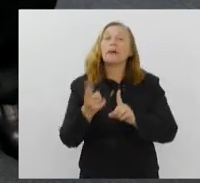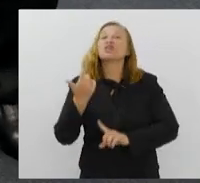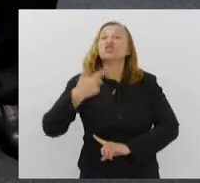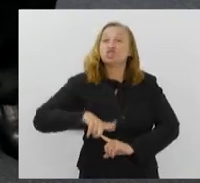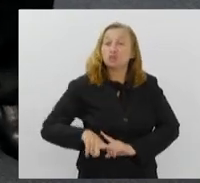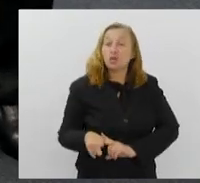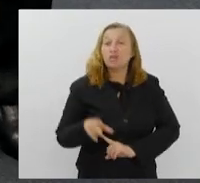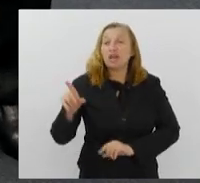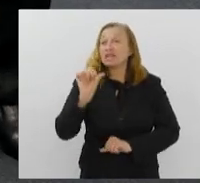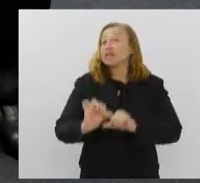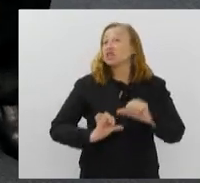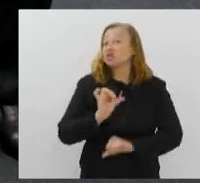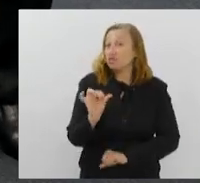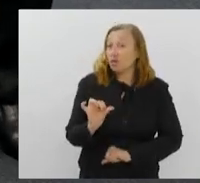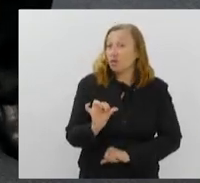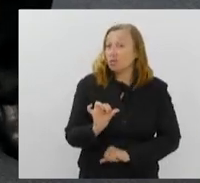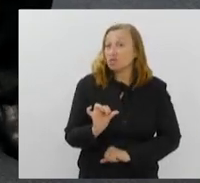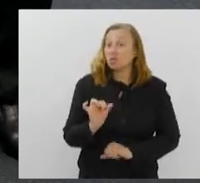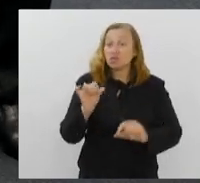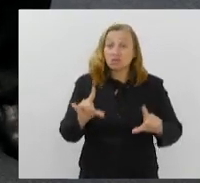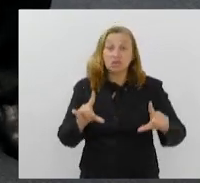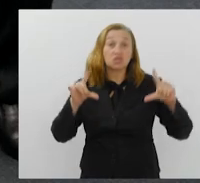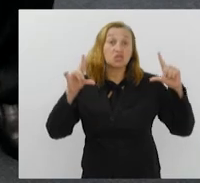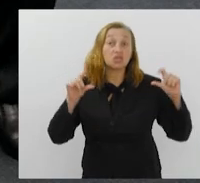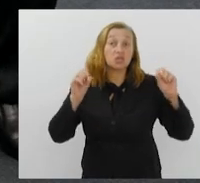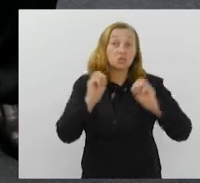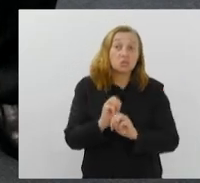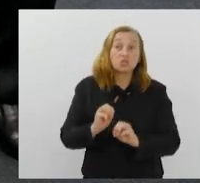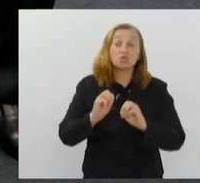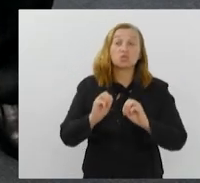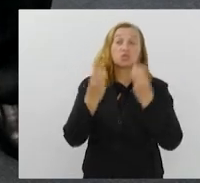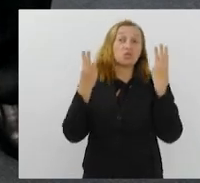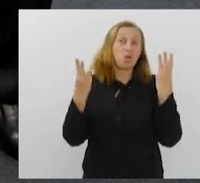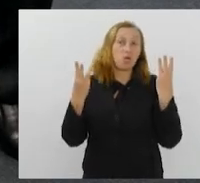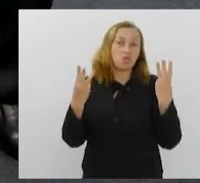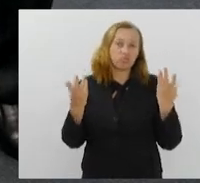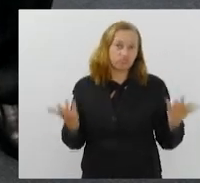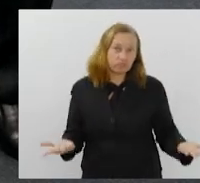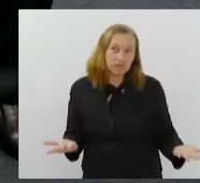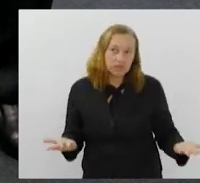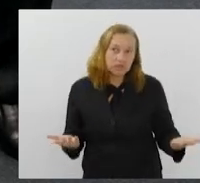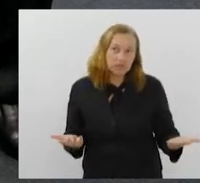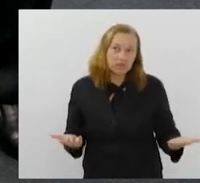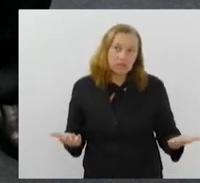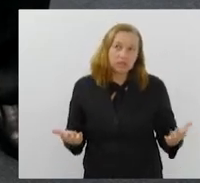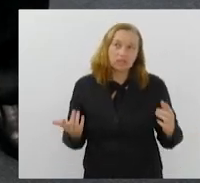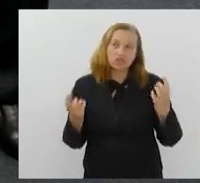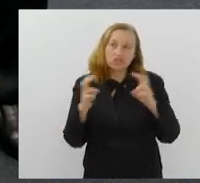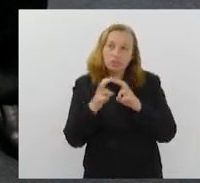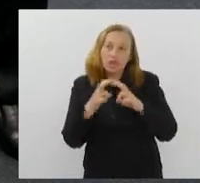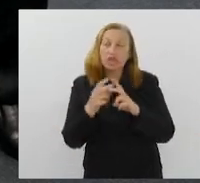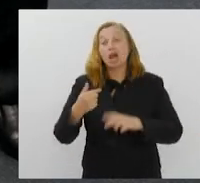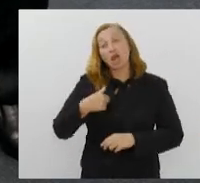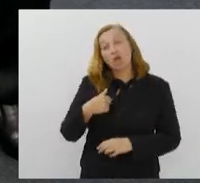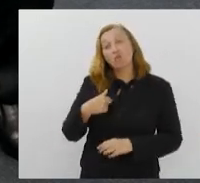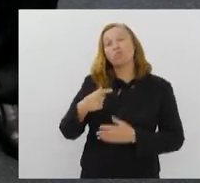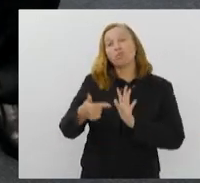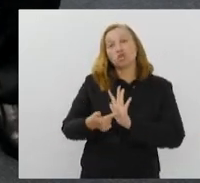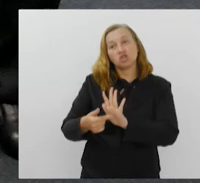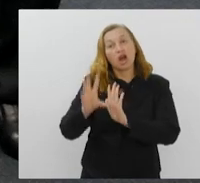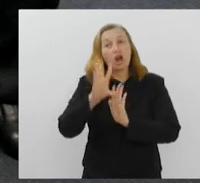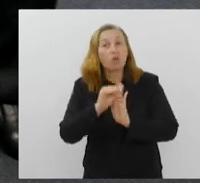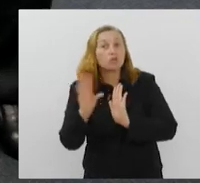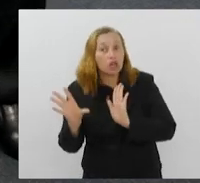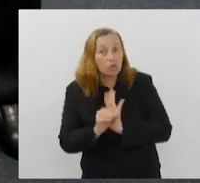vez ele transforma isso num show de horrores, de grosseria, de patada. E mais uma vez eu tento trazer conteúdo, eu